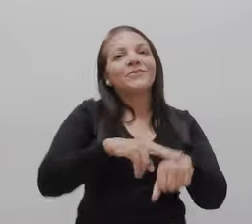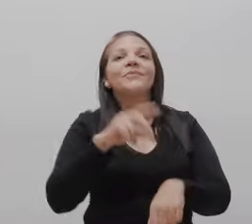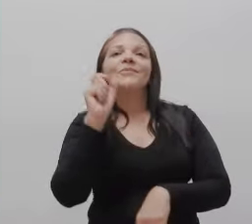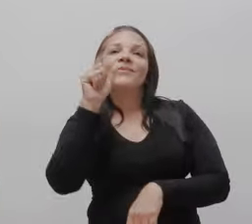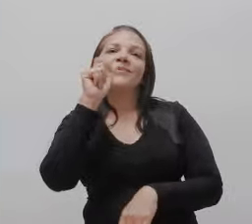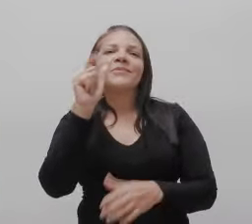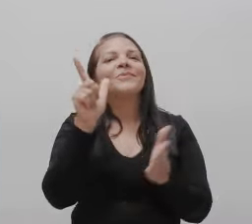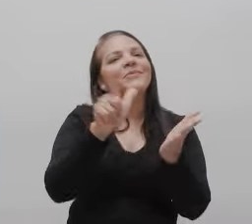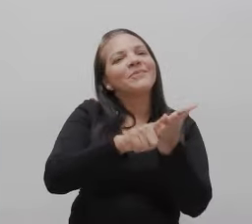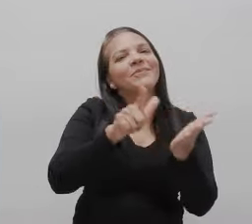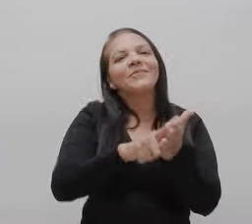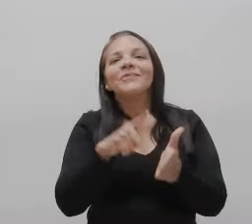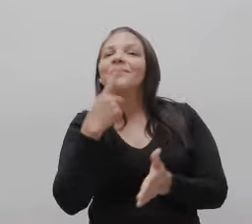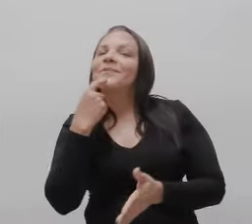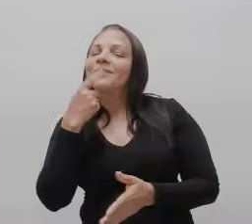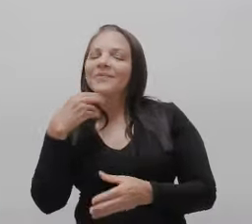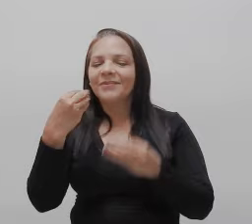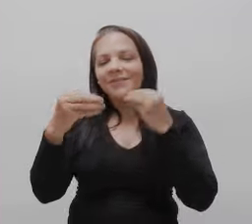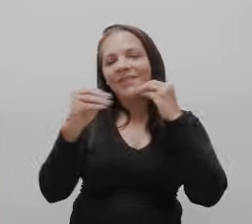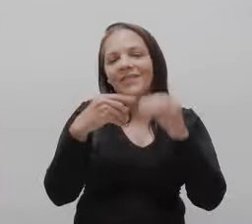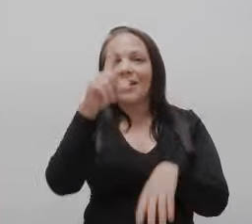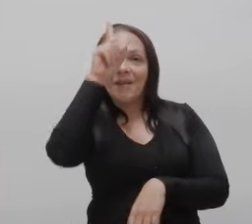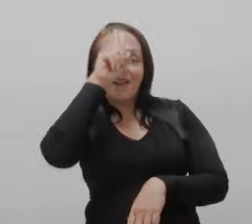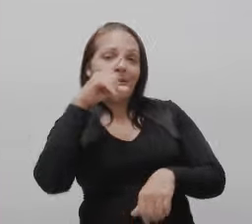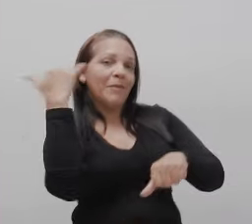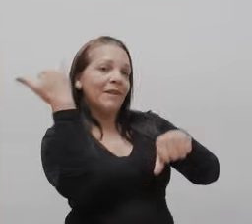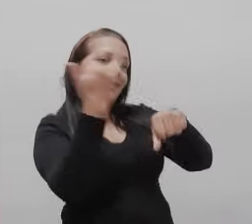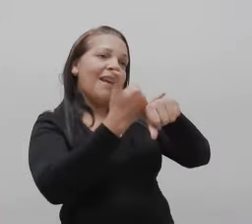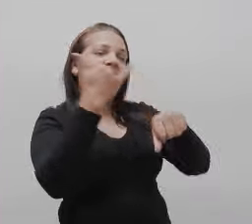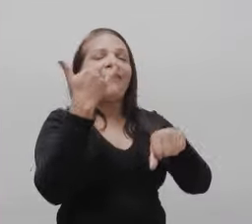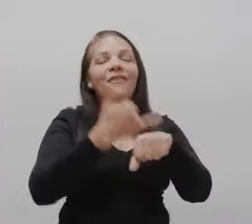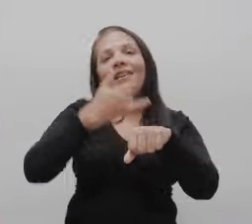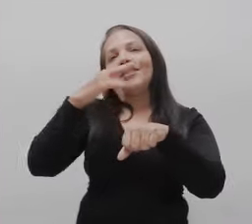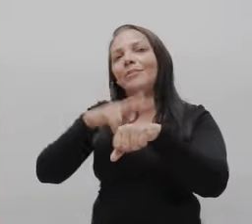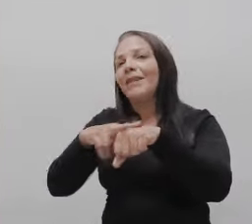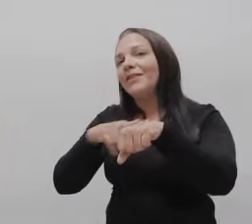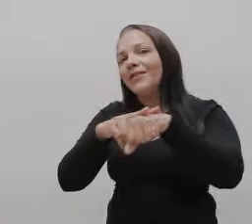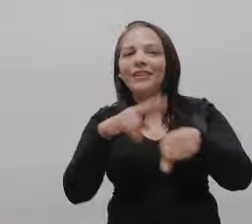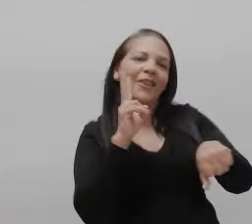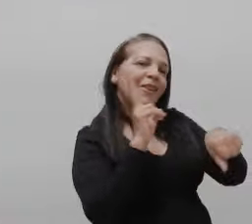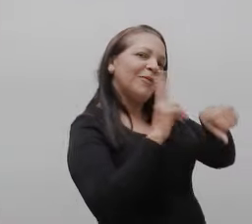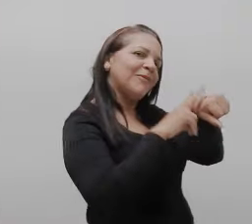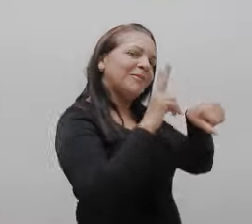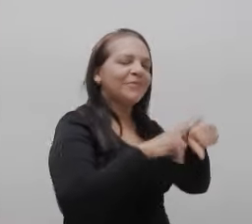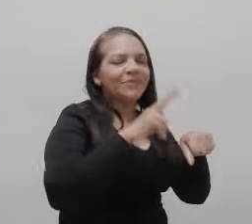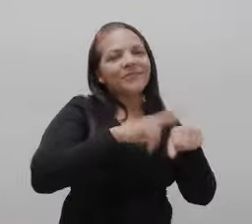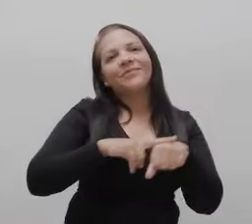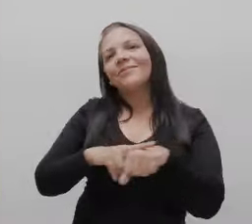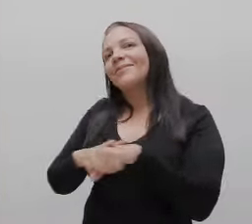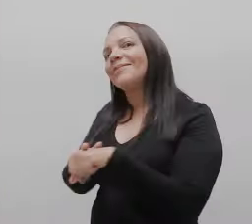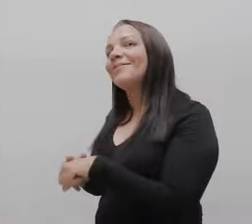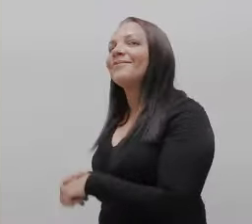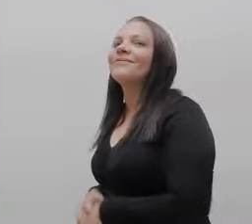vidro. Azul para o papel, vermelho para o plástico, amarelo para o metal, verde para o